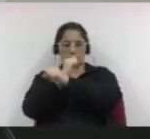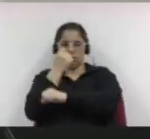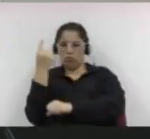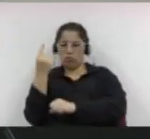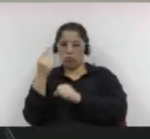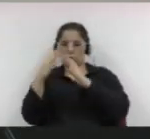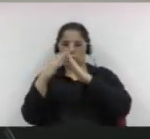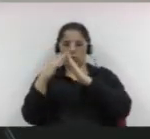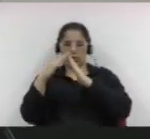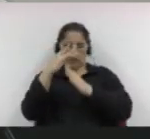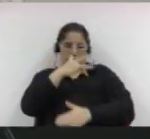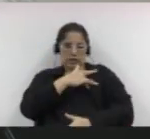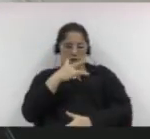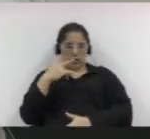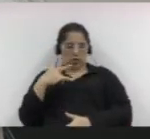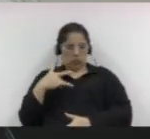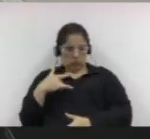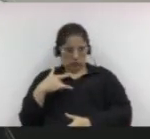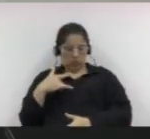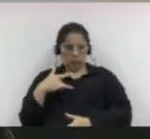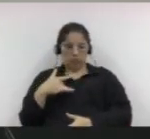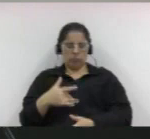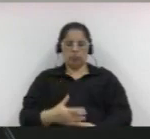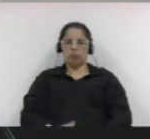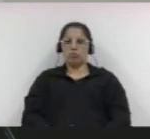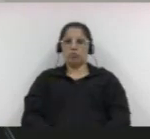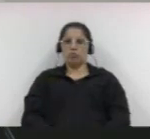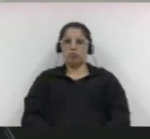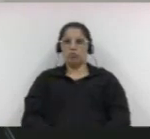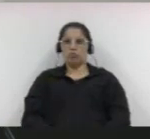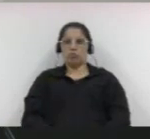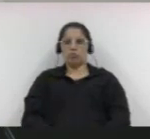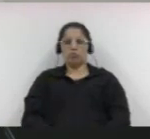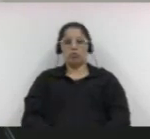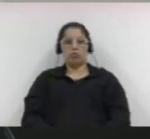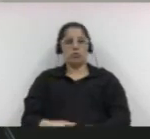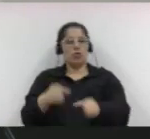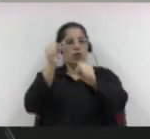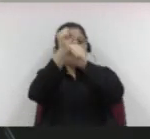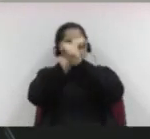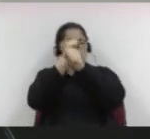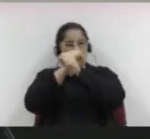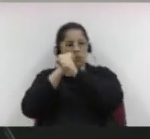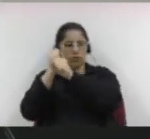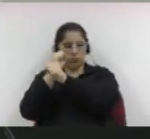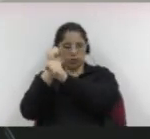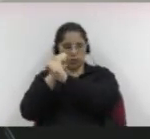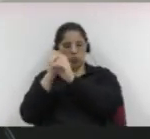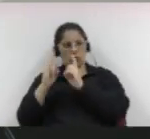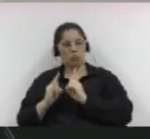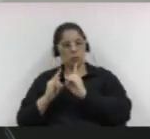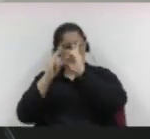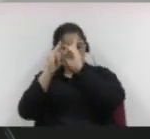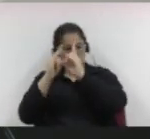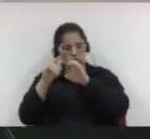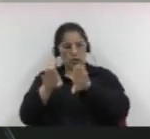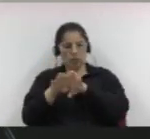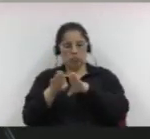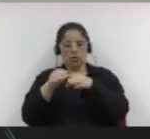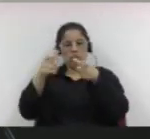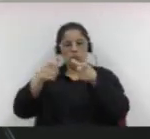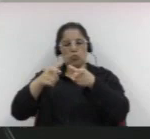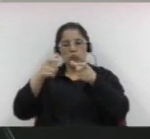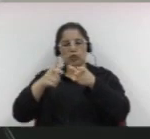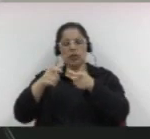saúde lá, ou seja, pegou um outro prédio e reformado, e os moradores daquele bairro também, ali do bairro do Pinhal,